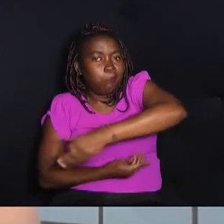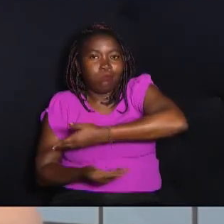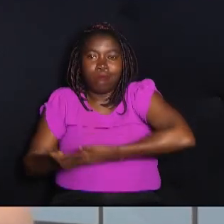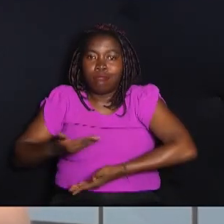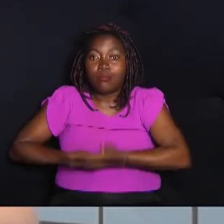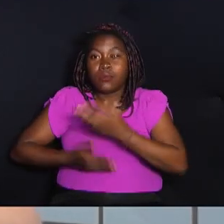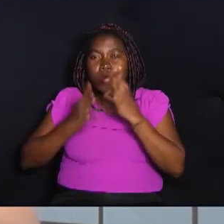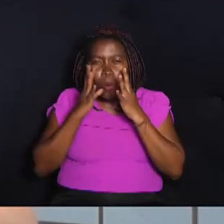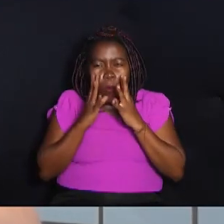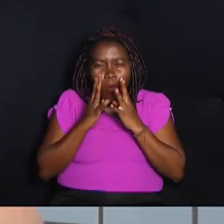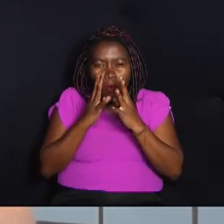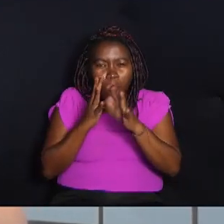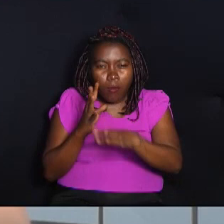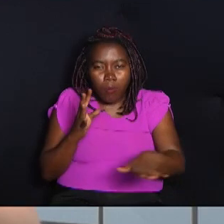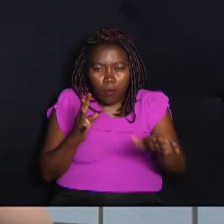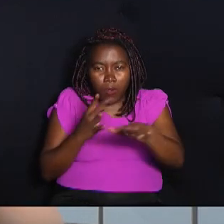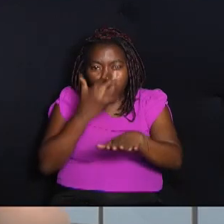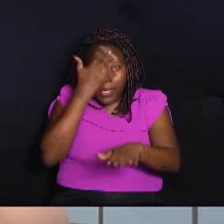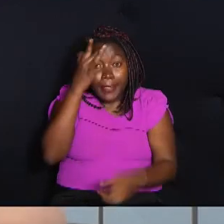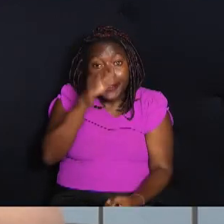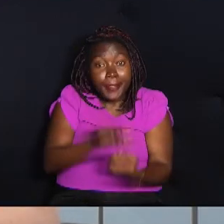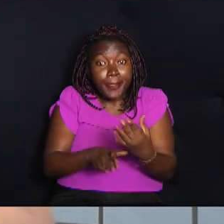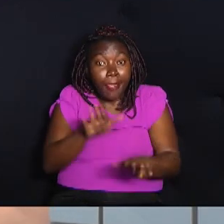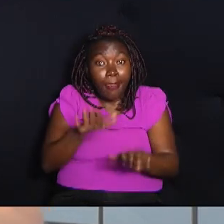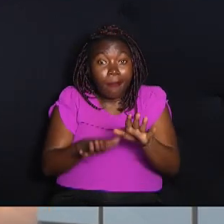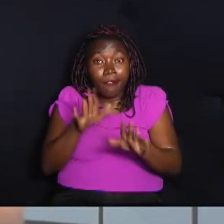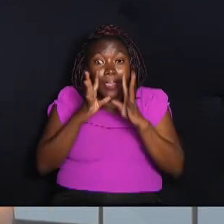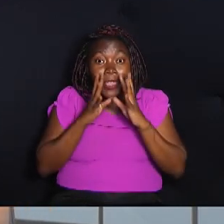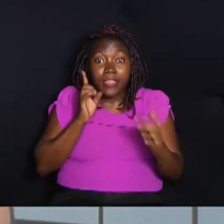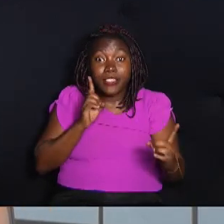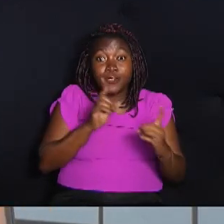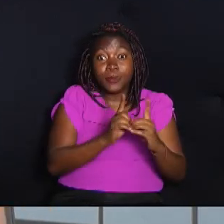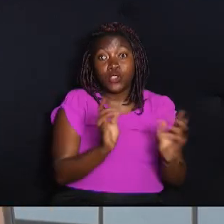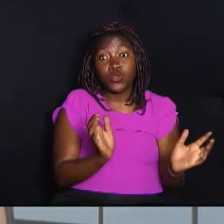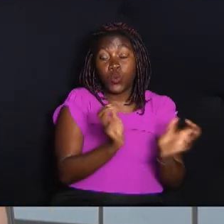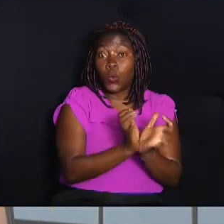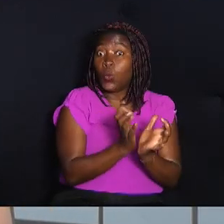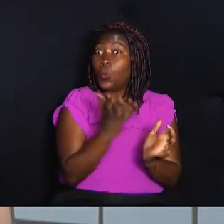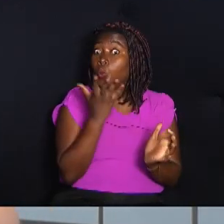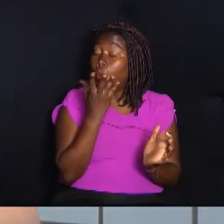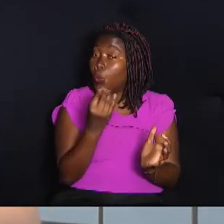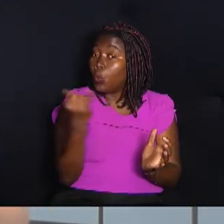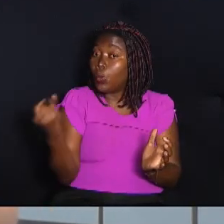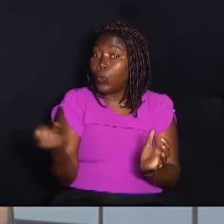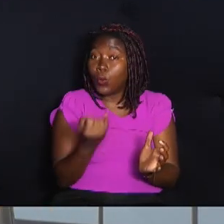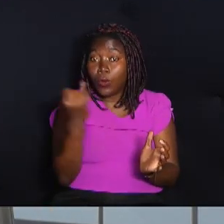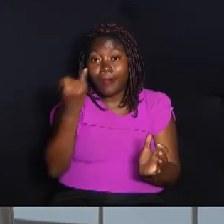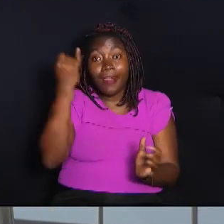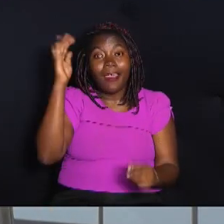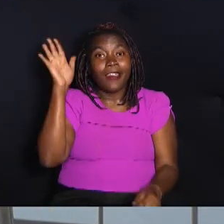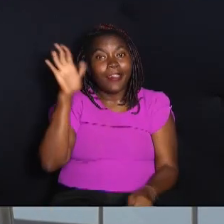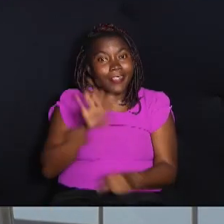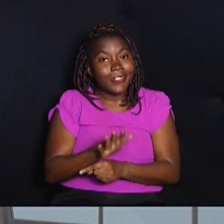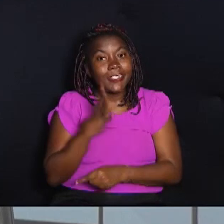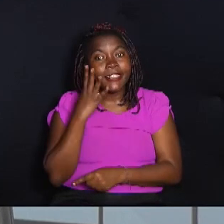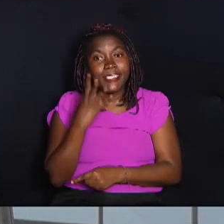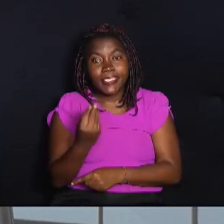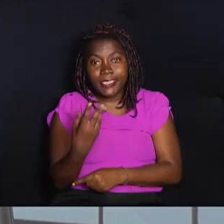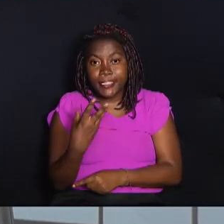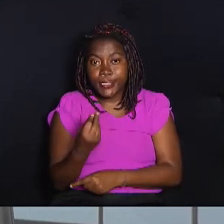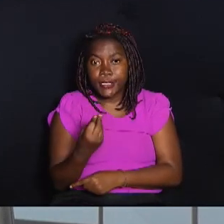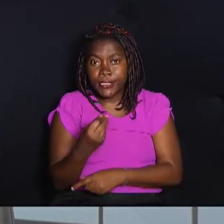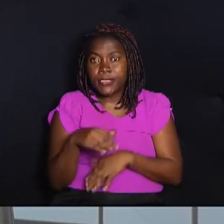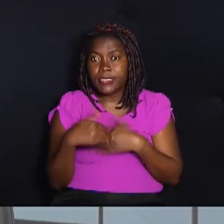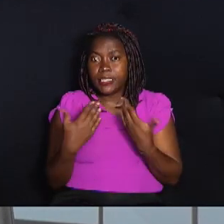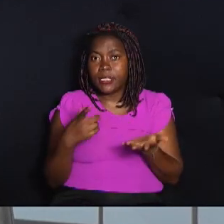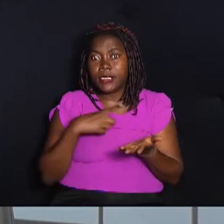ouvir ali as pessoas, criar, às vezes, um atendimento em grupo, que é muito importante e ajuda muito. Então, tendo